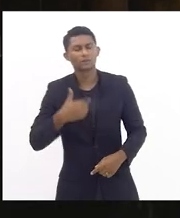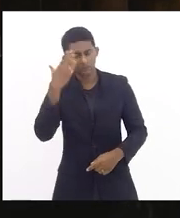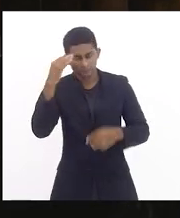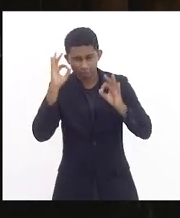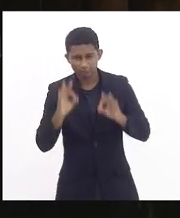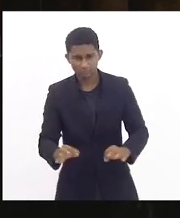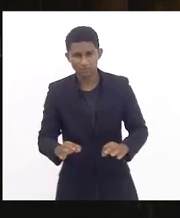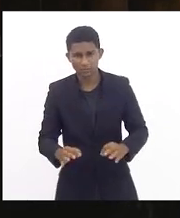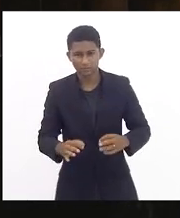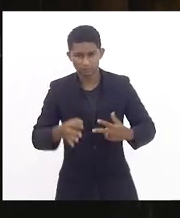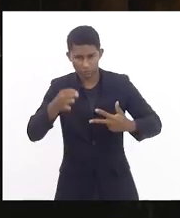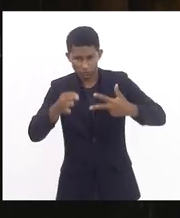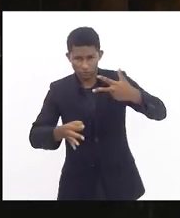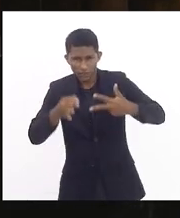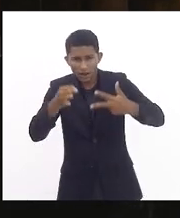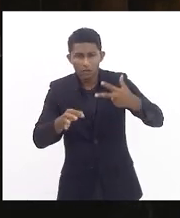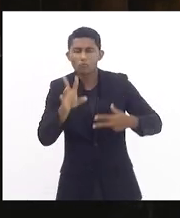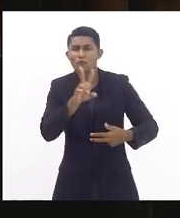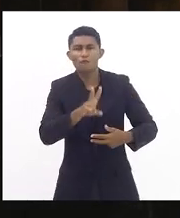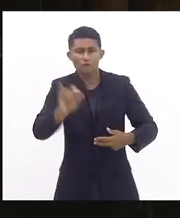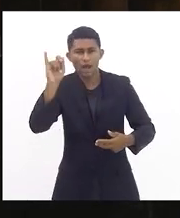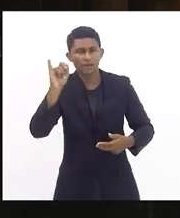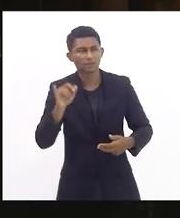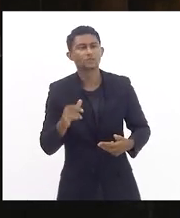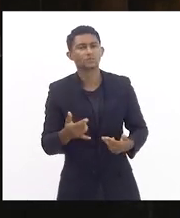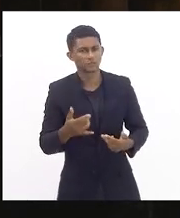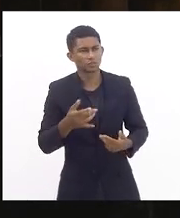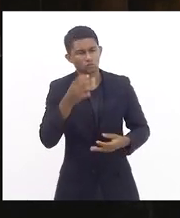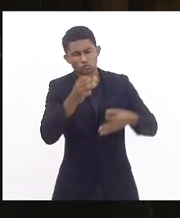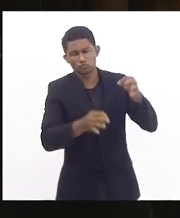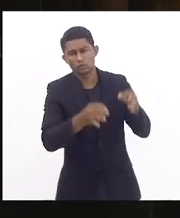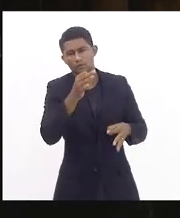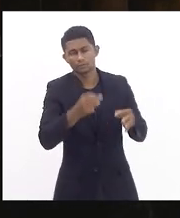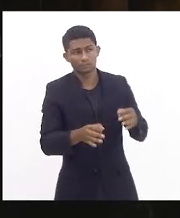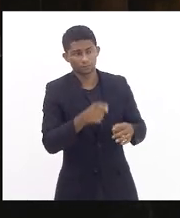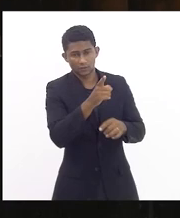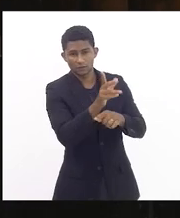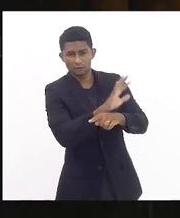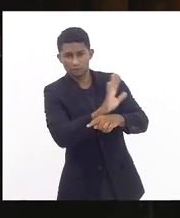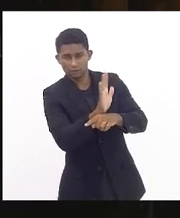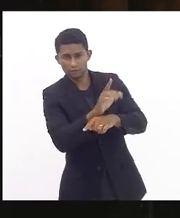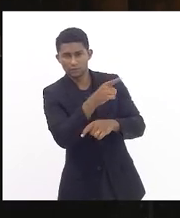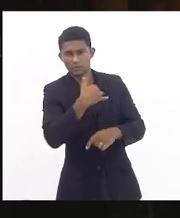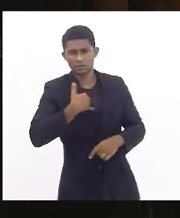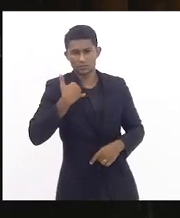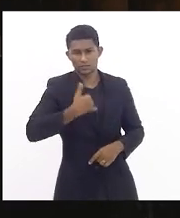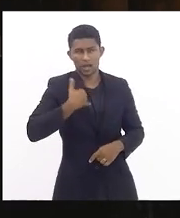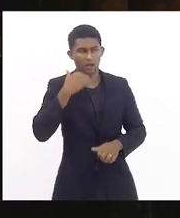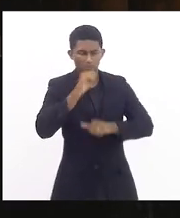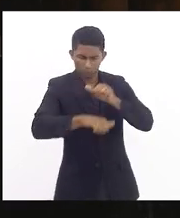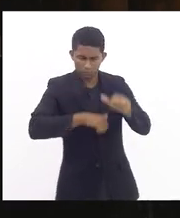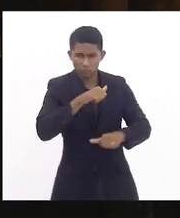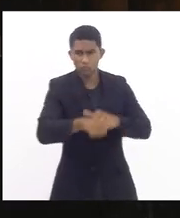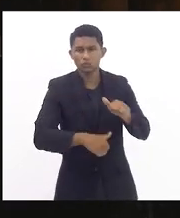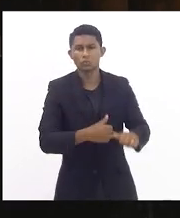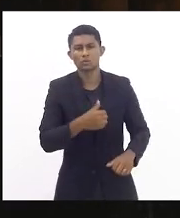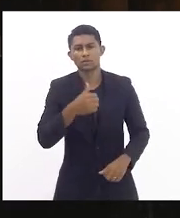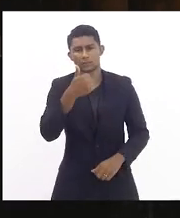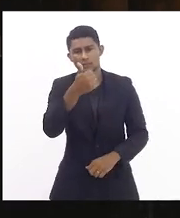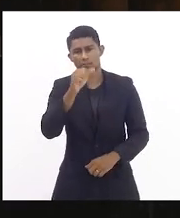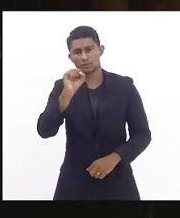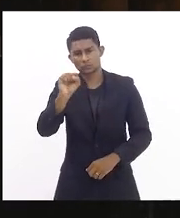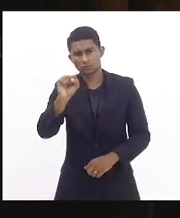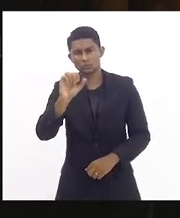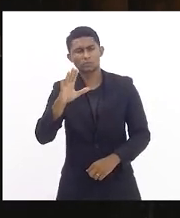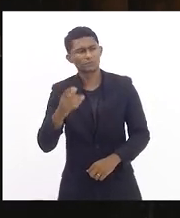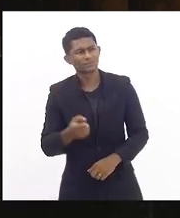as medidas cabíveis. A classificação etária foi mudada para 18 anos, mas esse produto